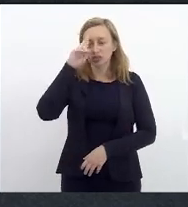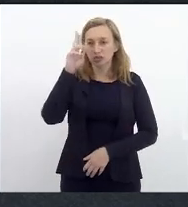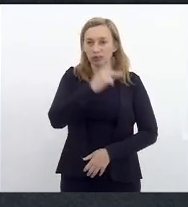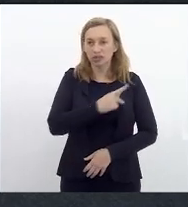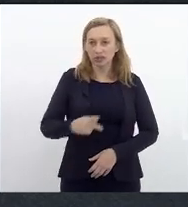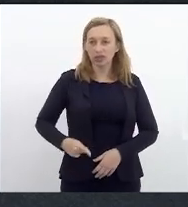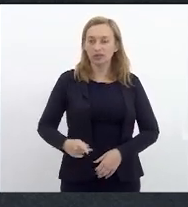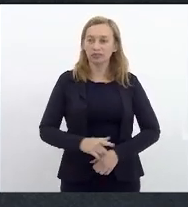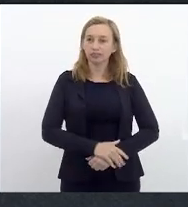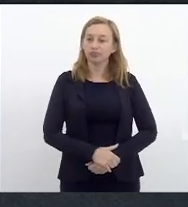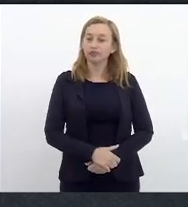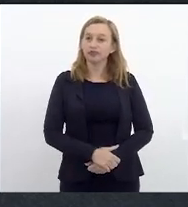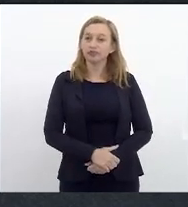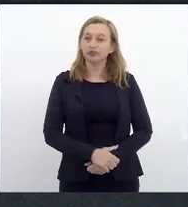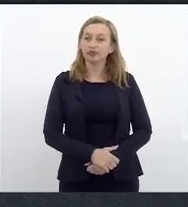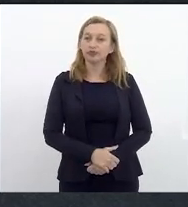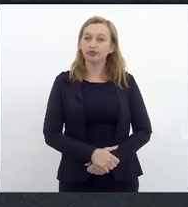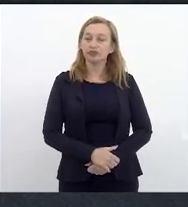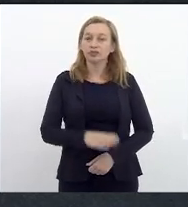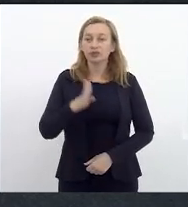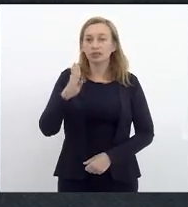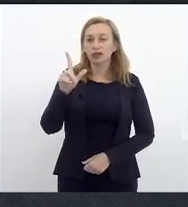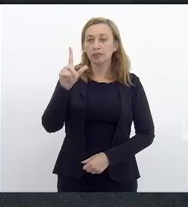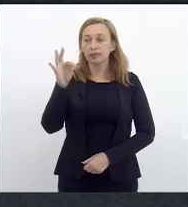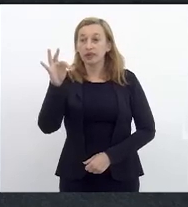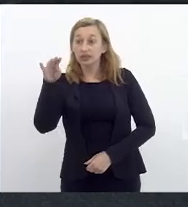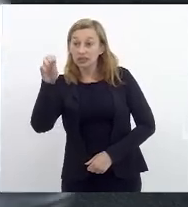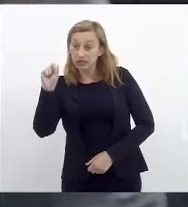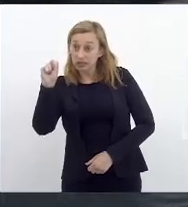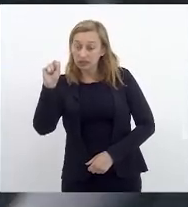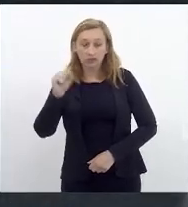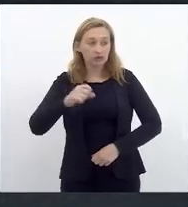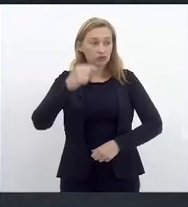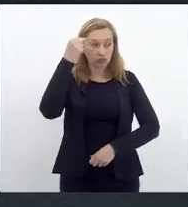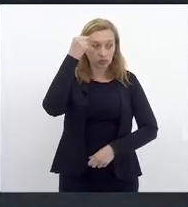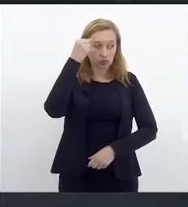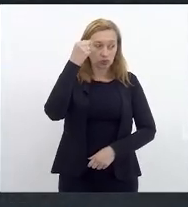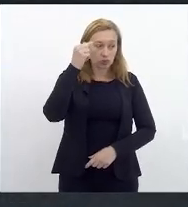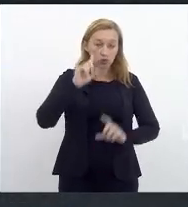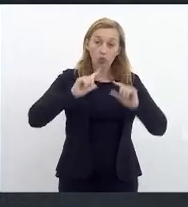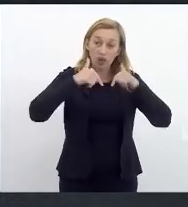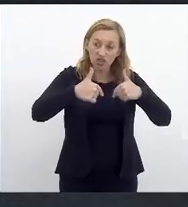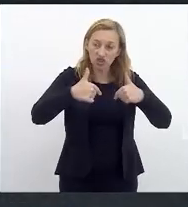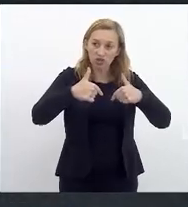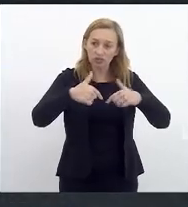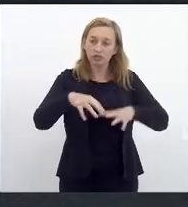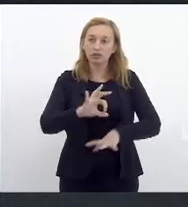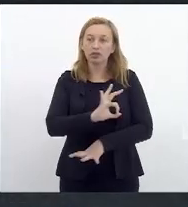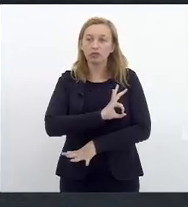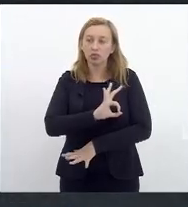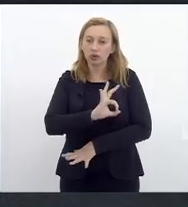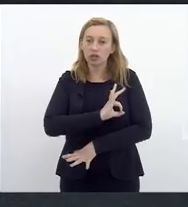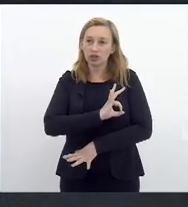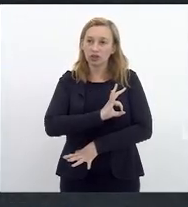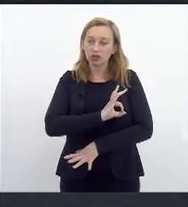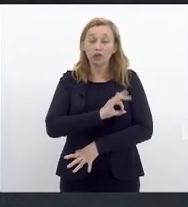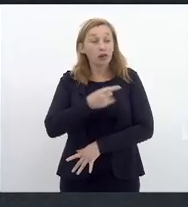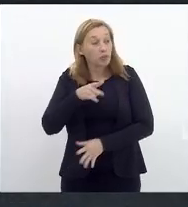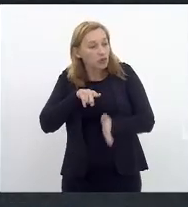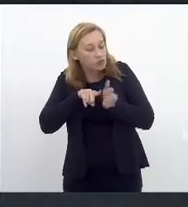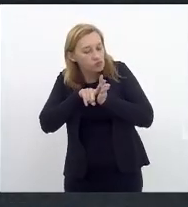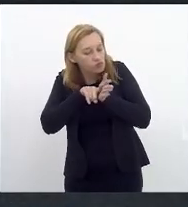presidente, que são as blitz sob o comando da polícia para